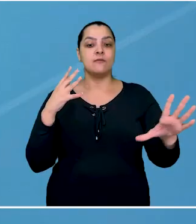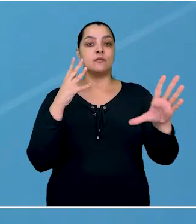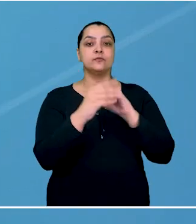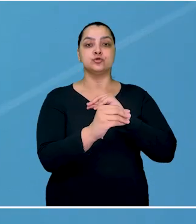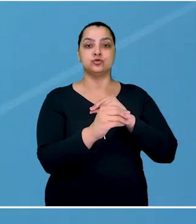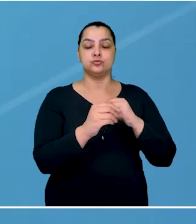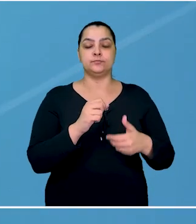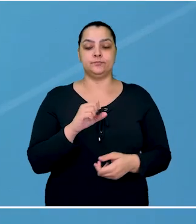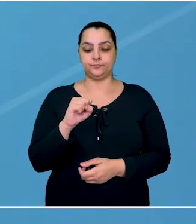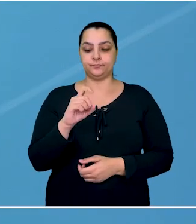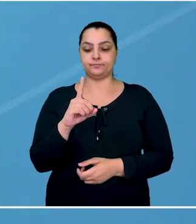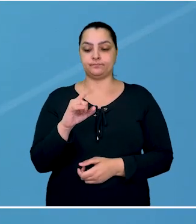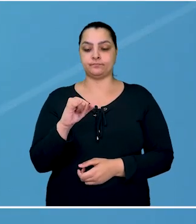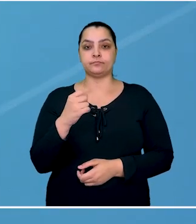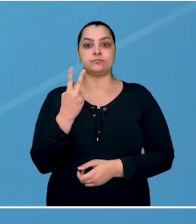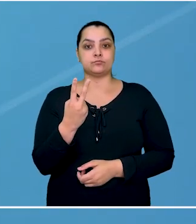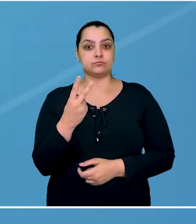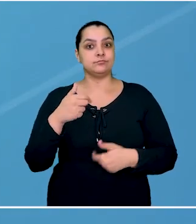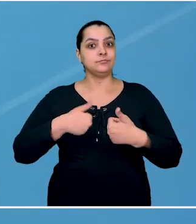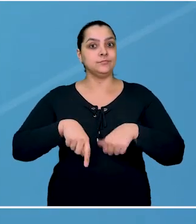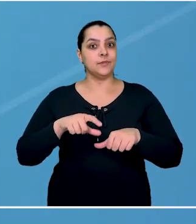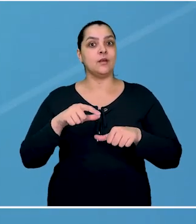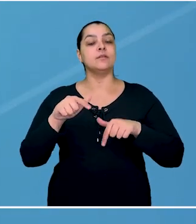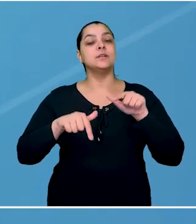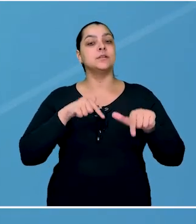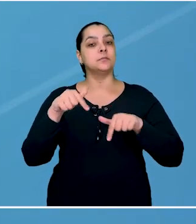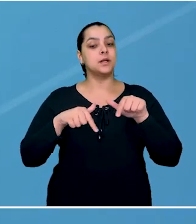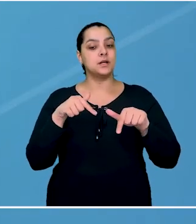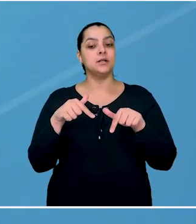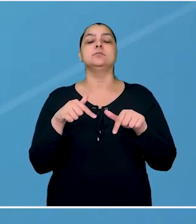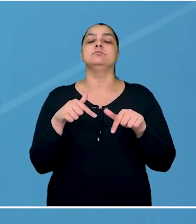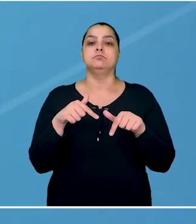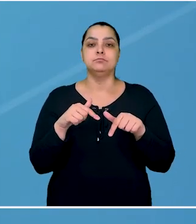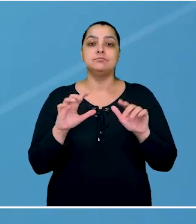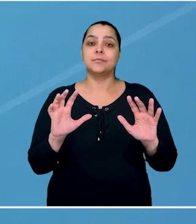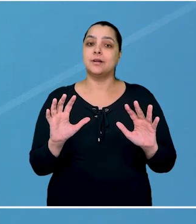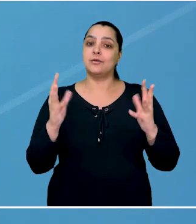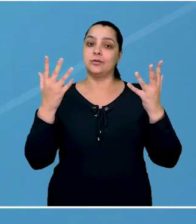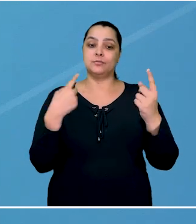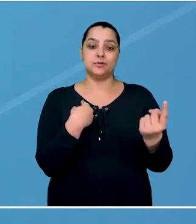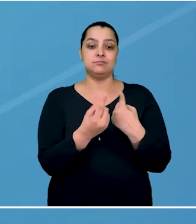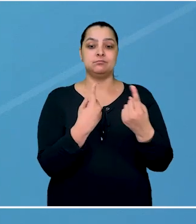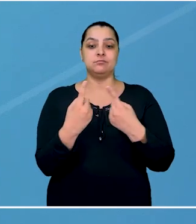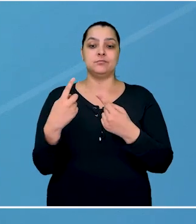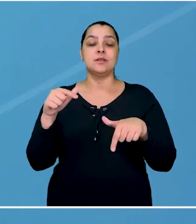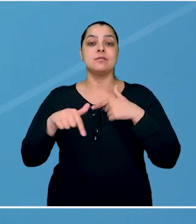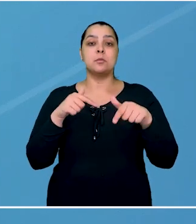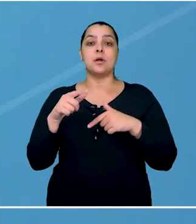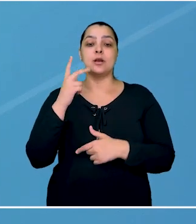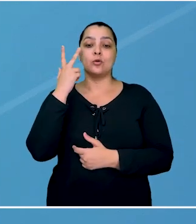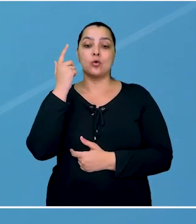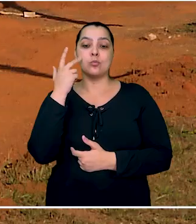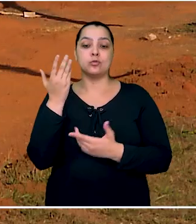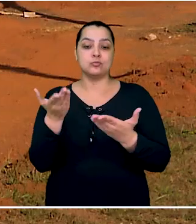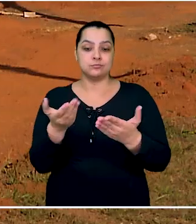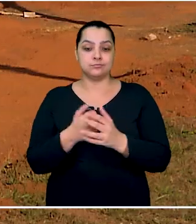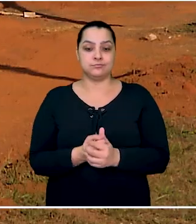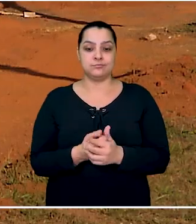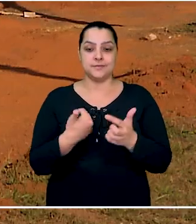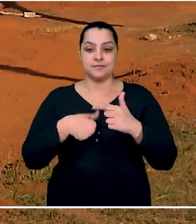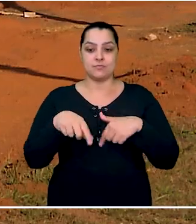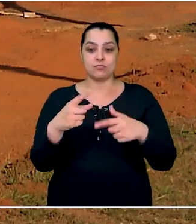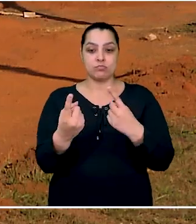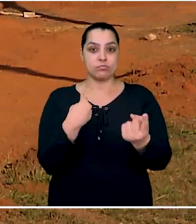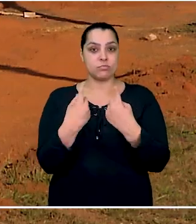fuga. Para a SDI2, o empregado que atua em rodovias se sujeita a riscos maiores que os trabalhadores comuns. Na